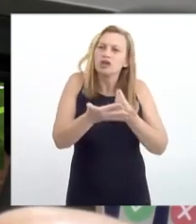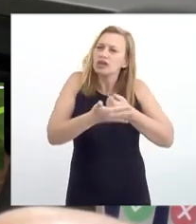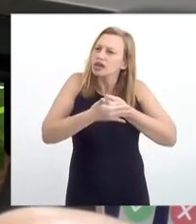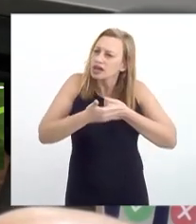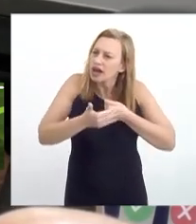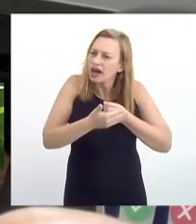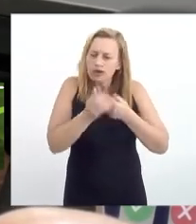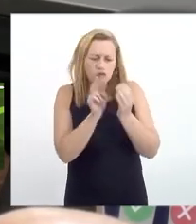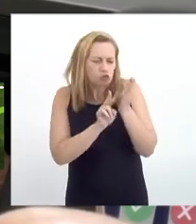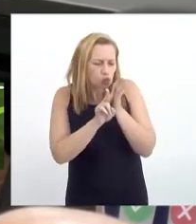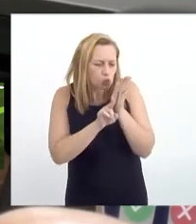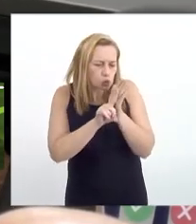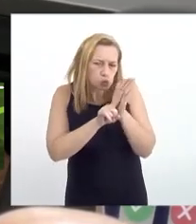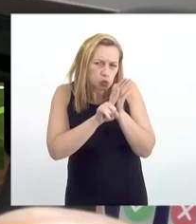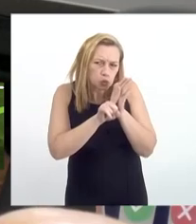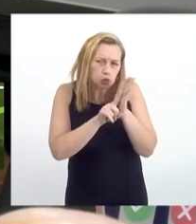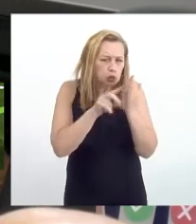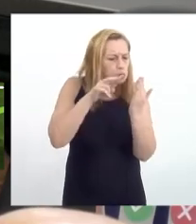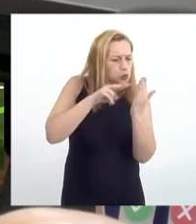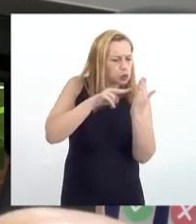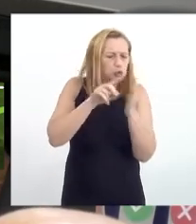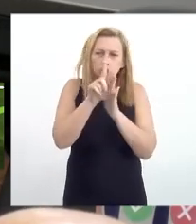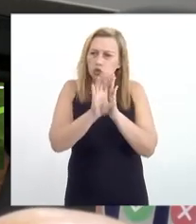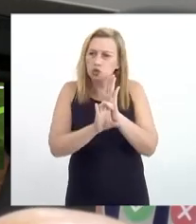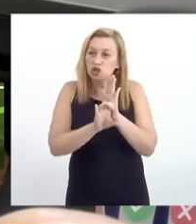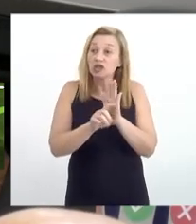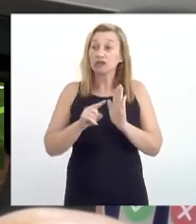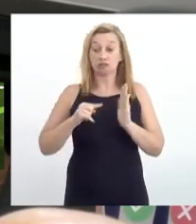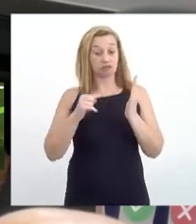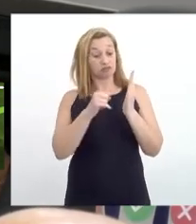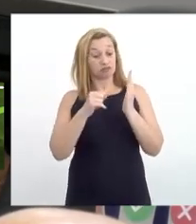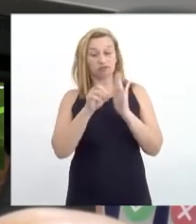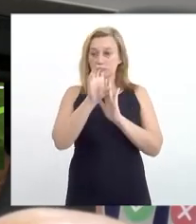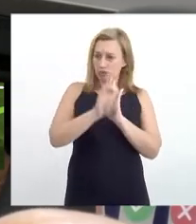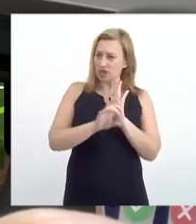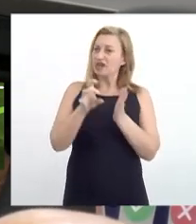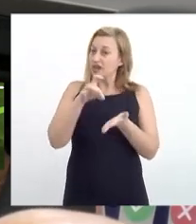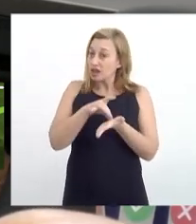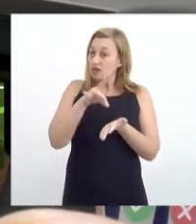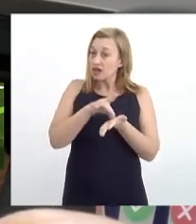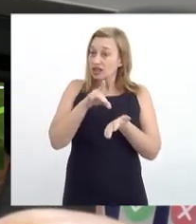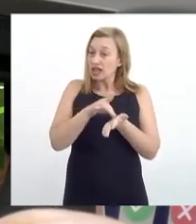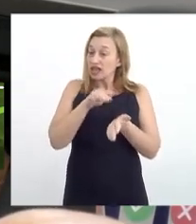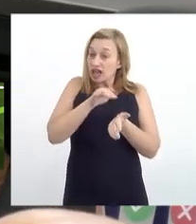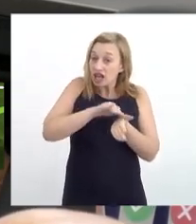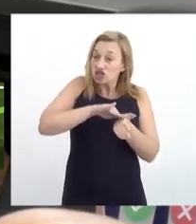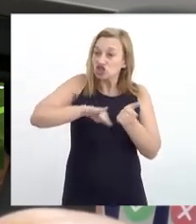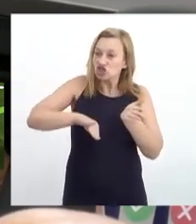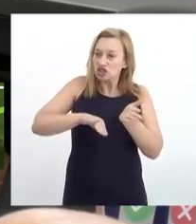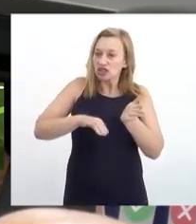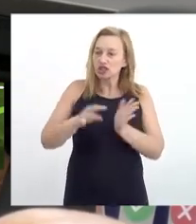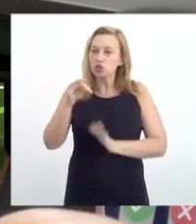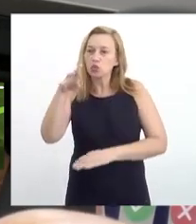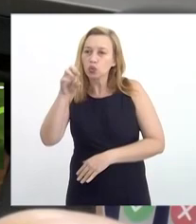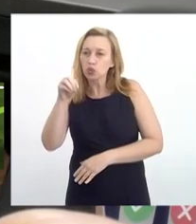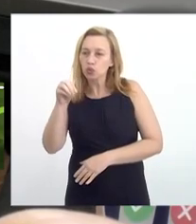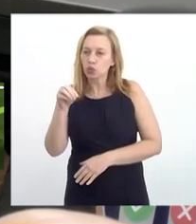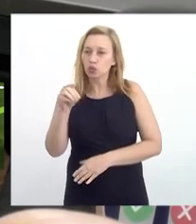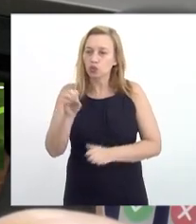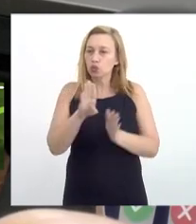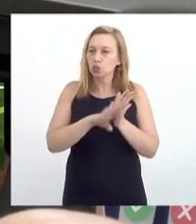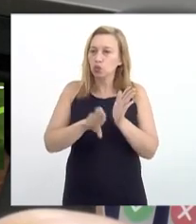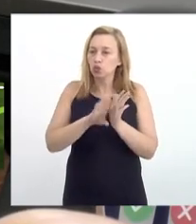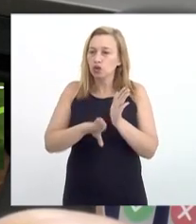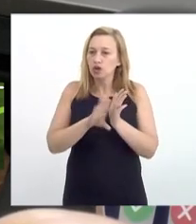na análise dessa emenda. Essa emenda, na verdade, ela retira do teto de gasto a